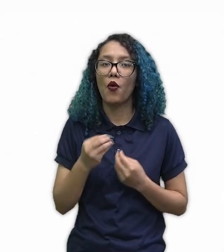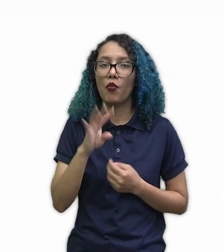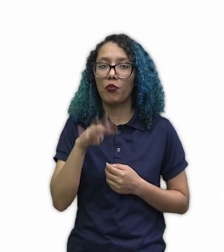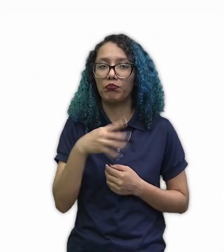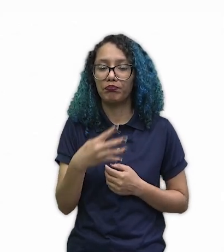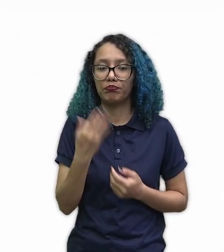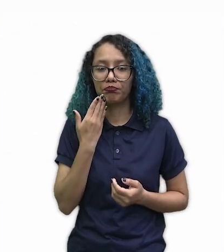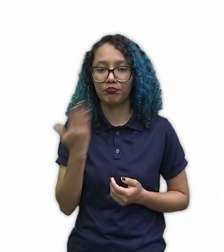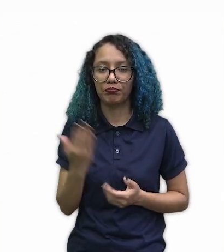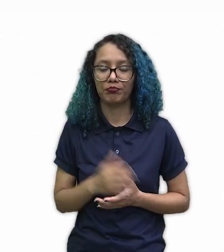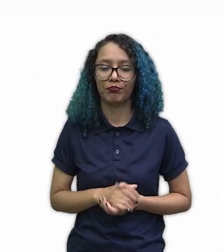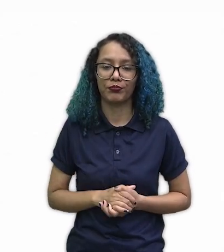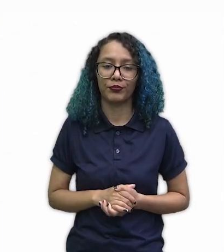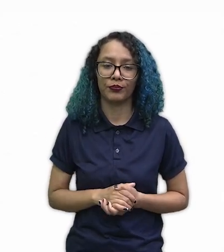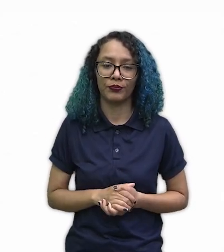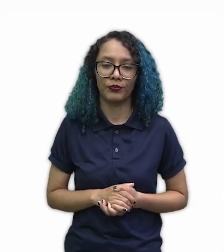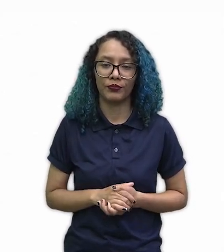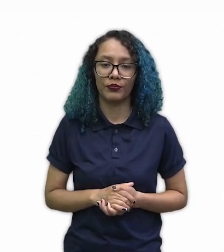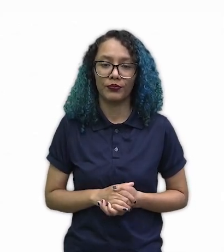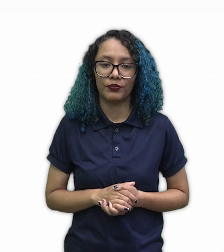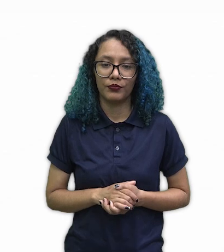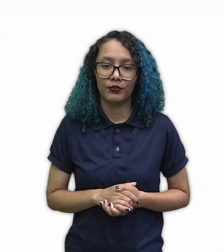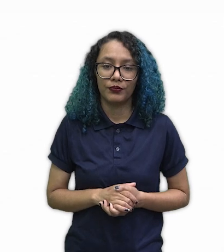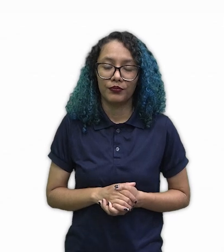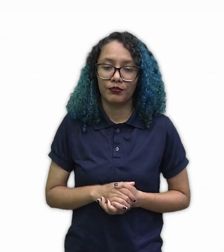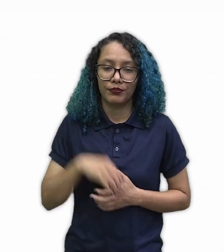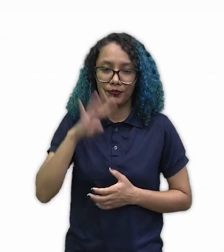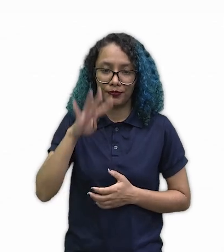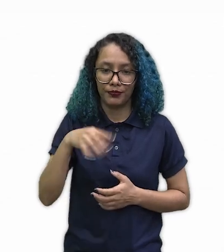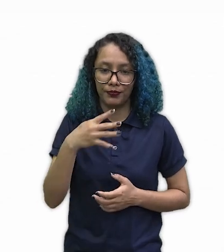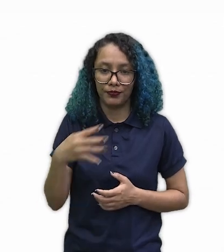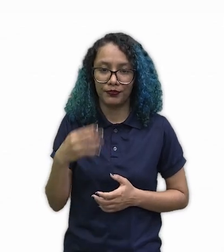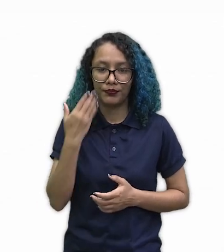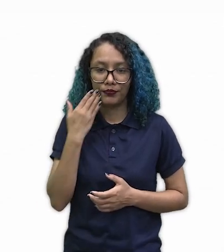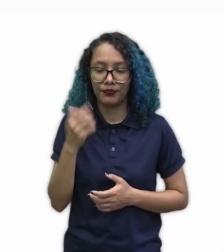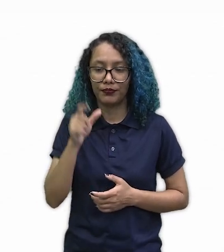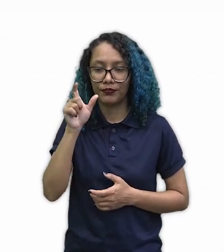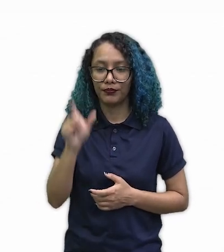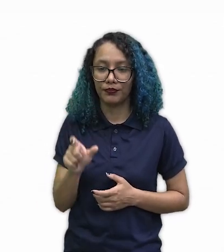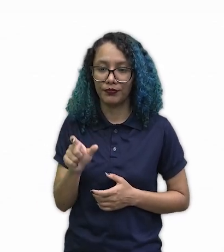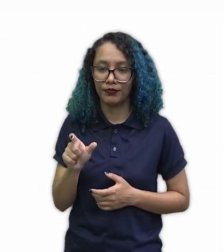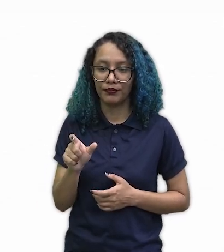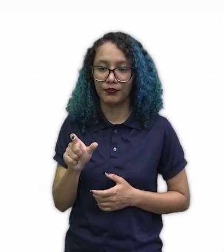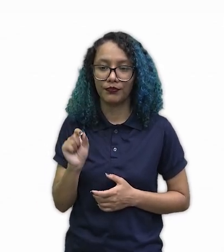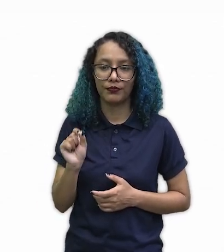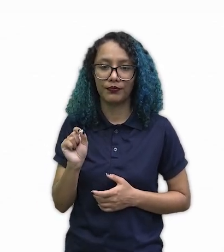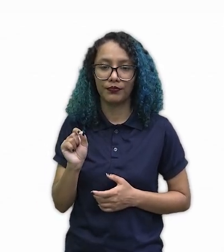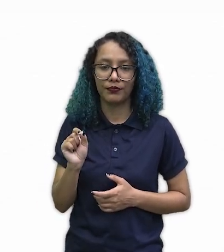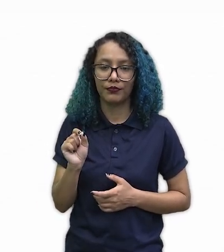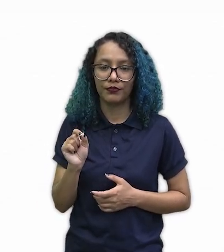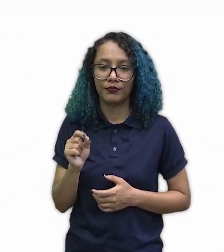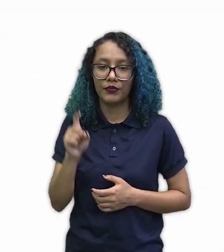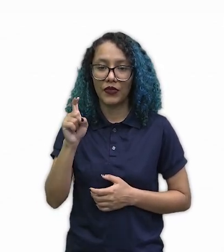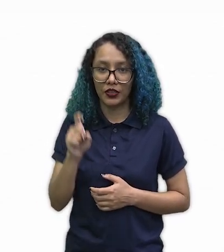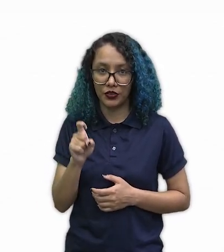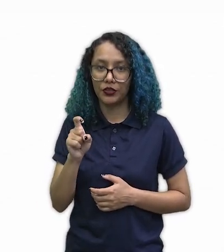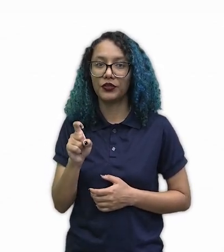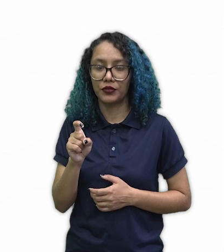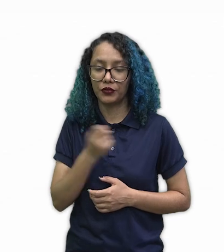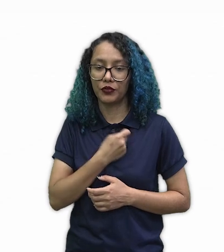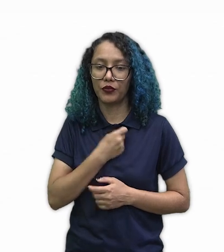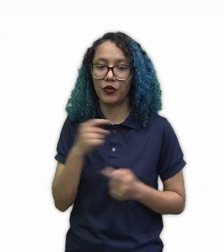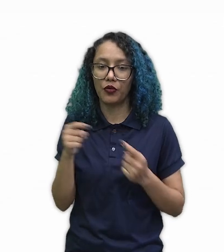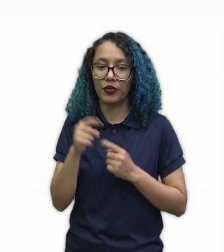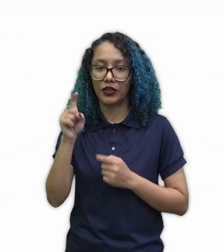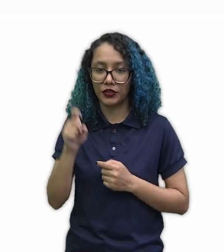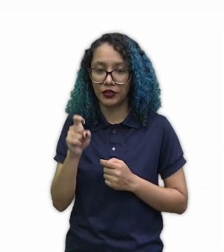tabela. Olha lá, nós temos a tabelinha aí do nosso lado esquerdo, onde eu vou ter os valores de x